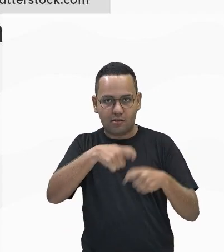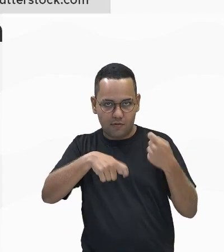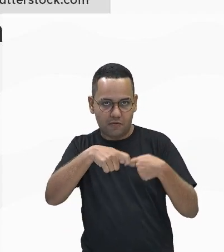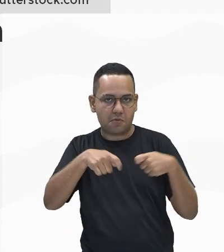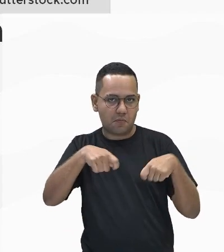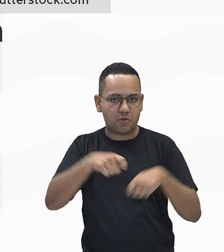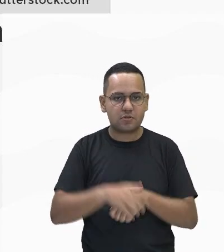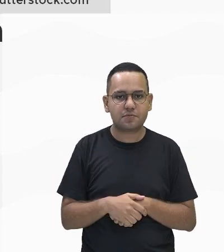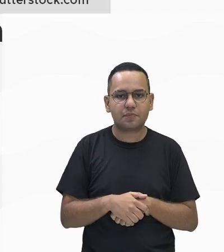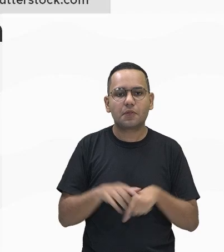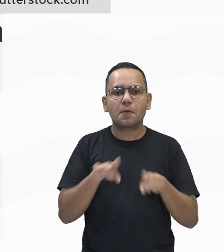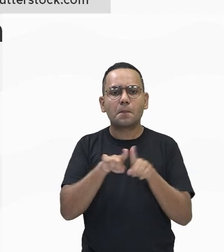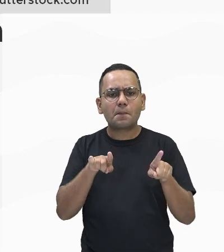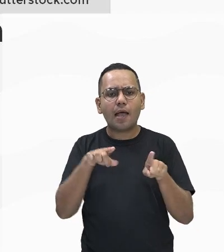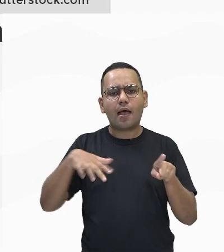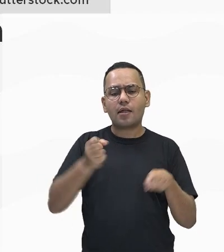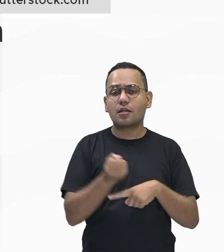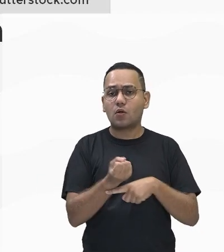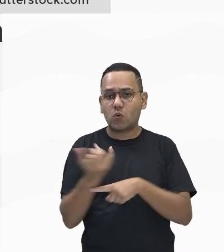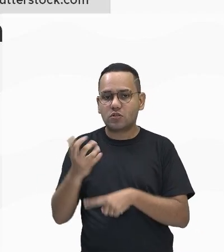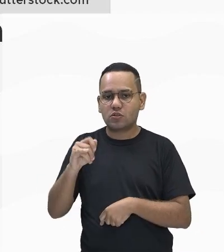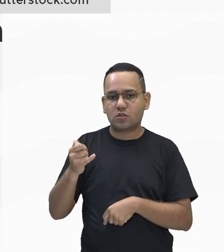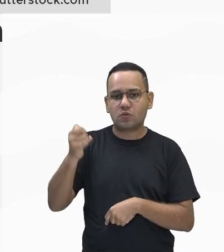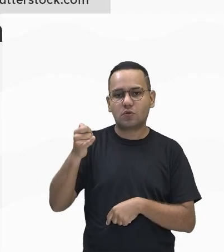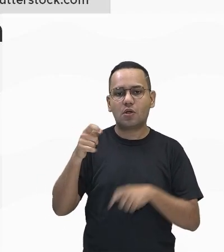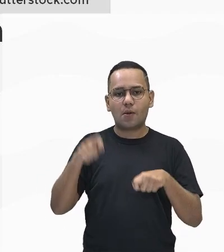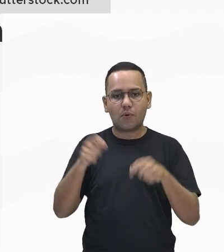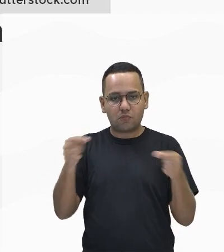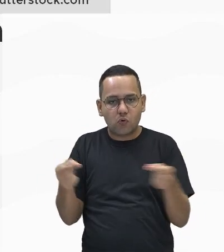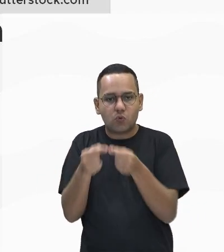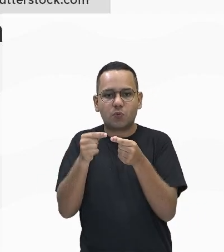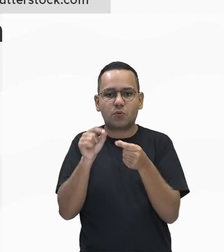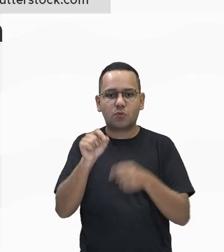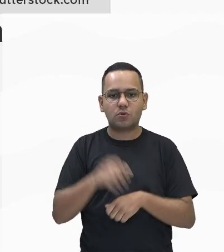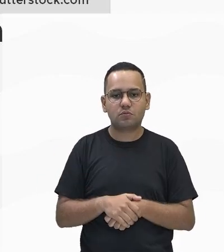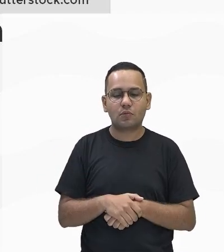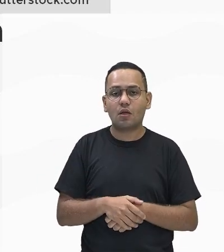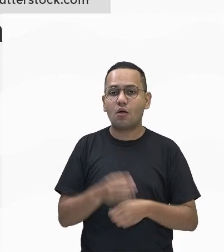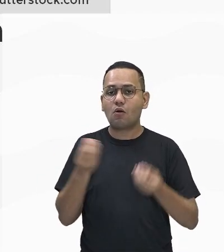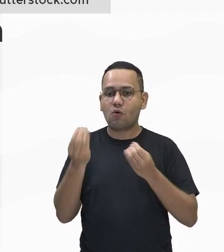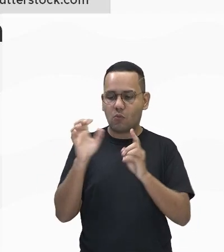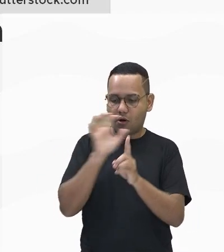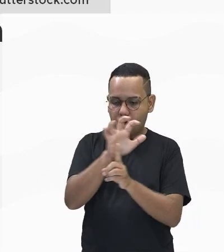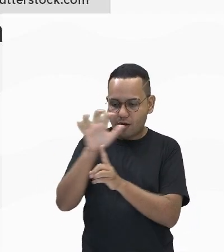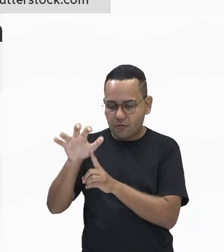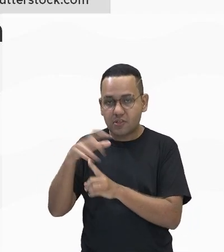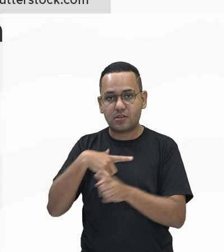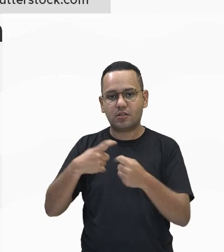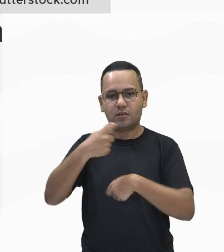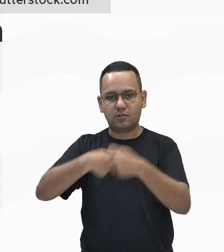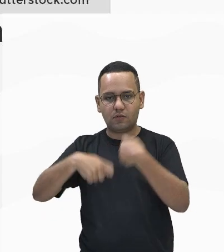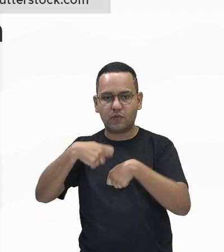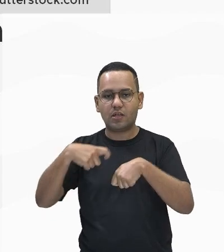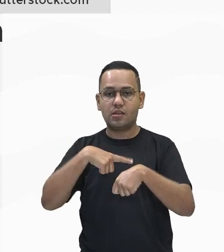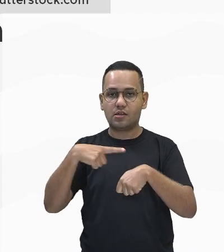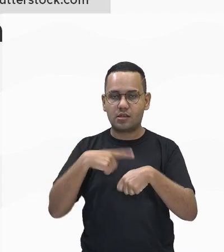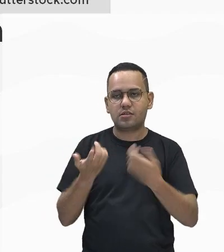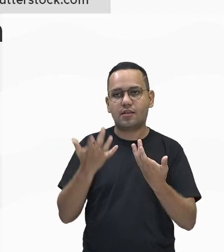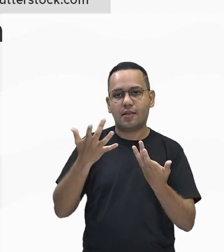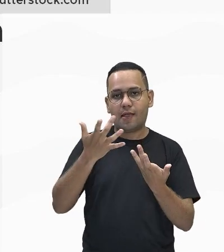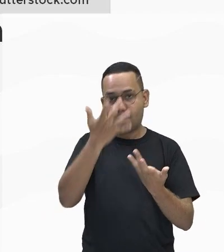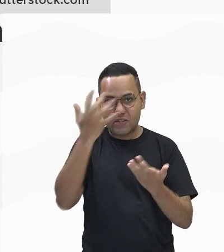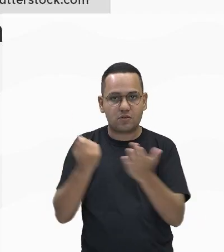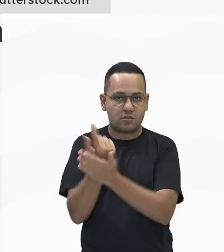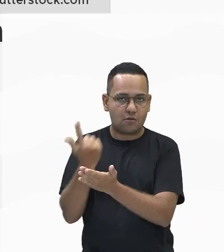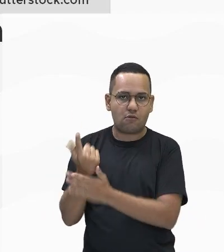ser gerados, a gente poderia classificá-los de acordo com o impacto financeiro que exercem sobre os consumidores. E a